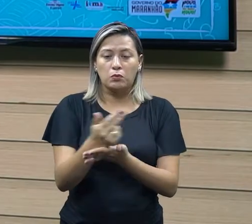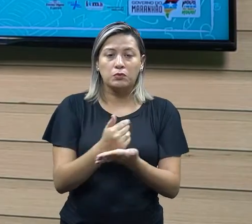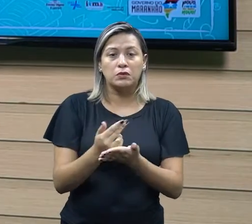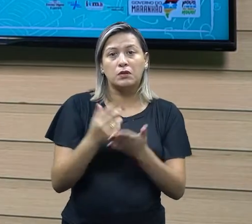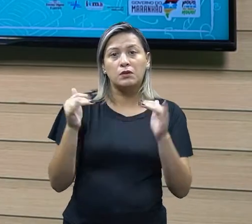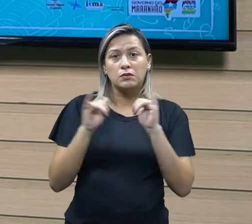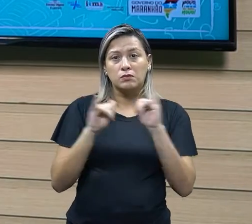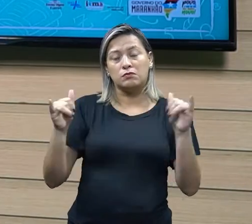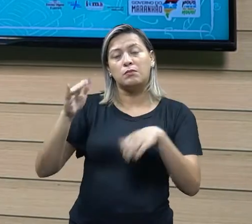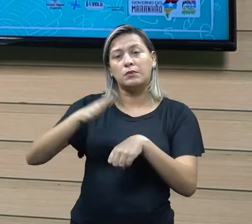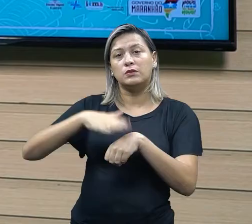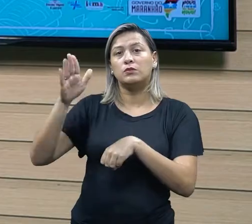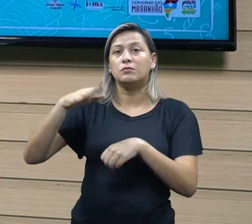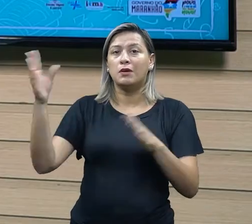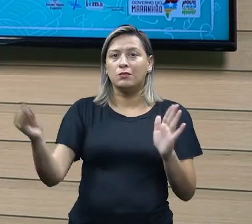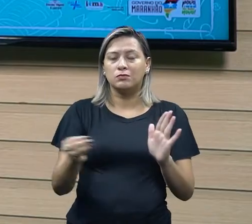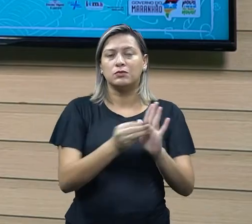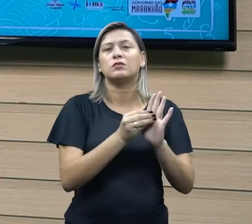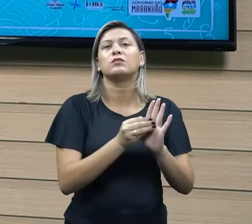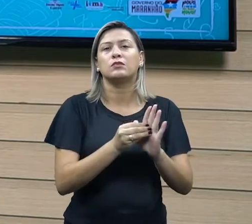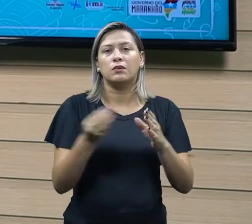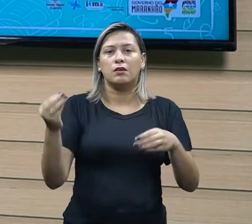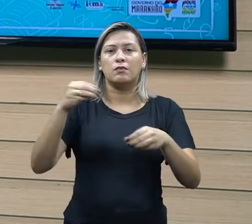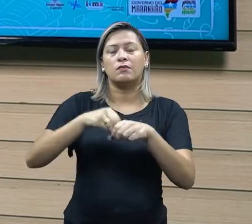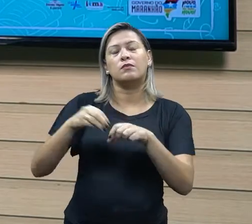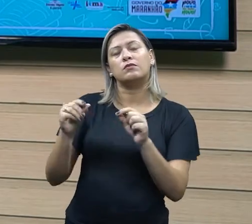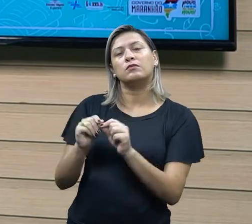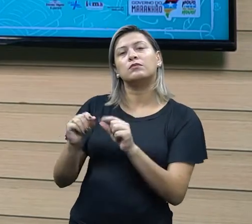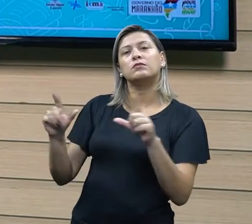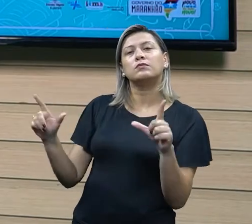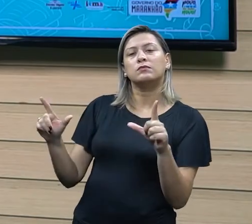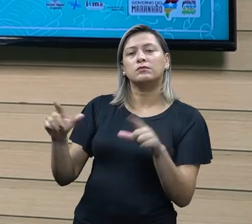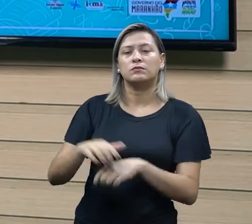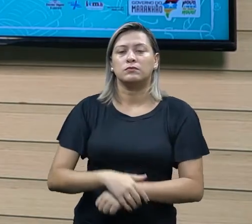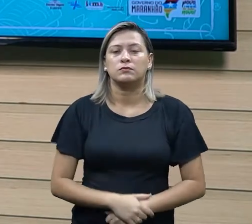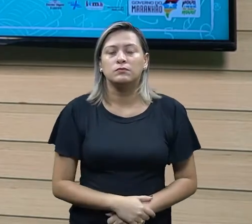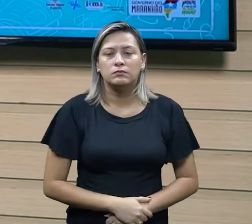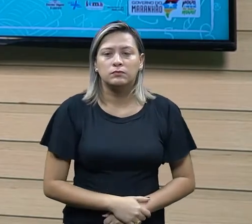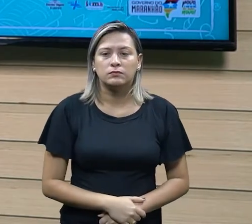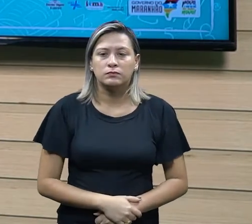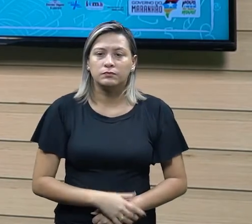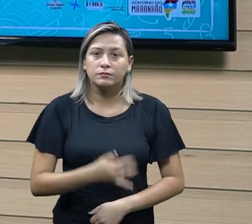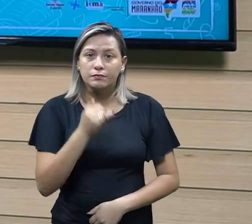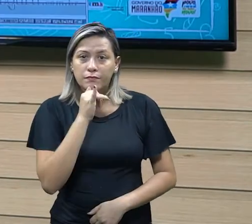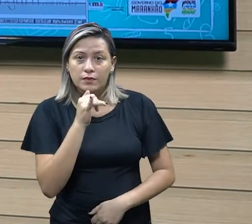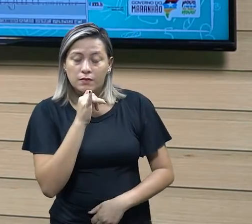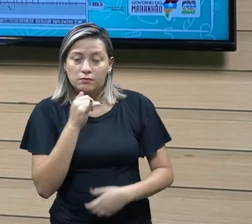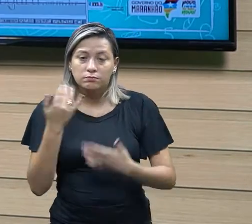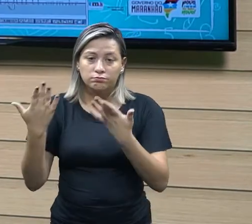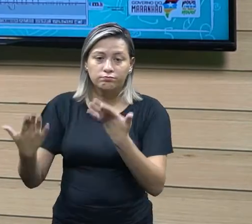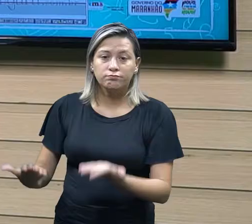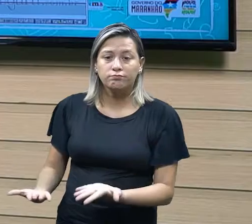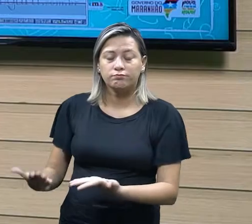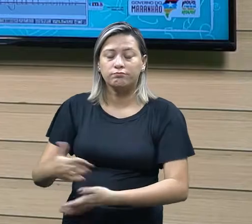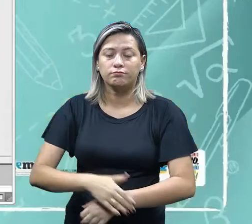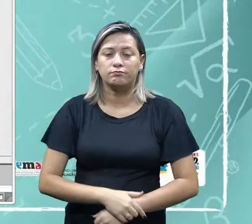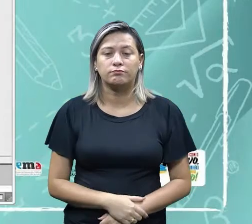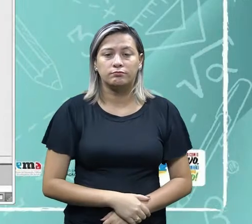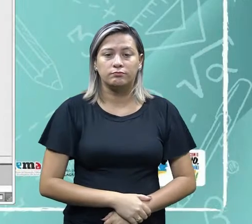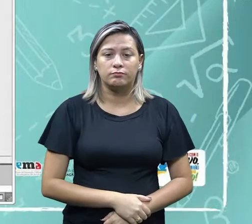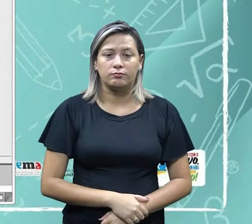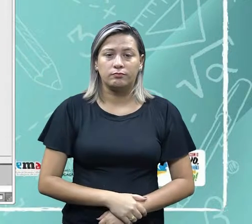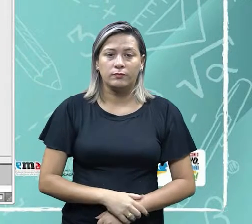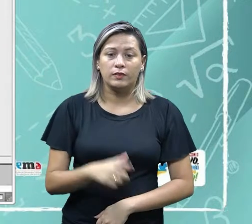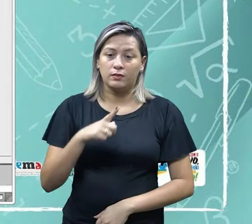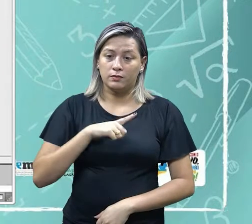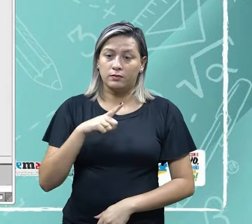e colocar informações adicionais nas abas da janela do Paper Space, ó, como aqui.